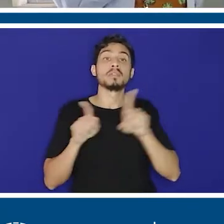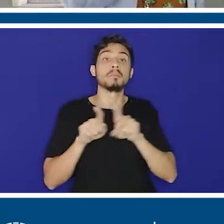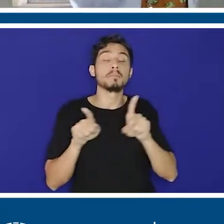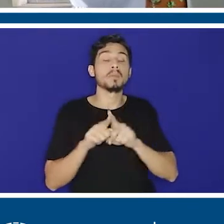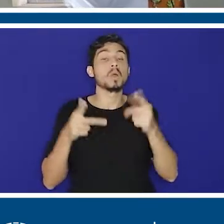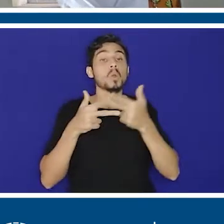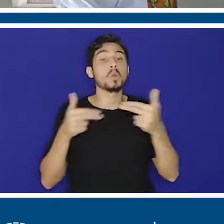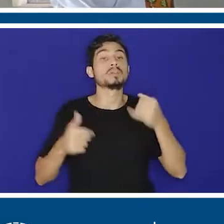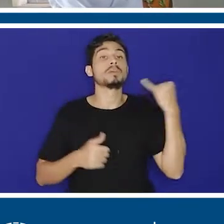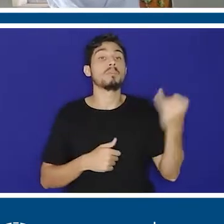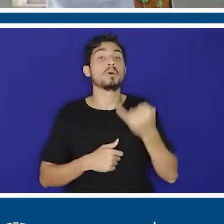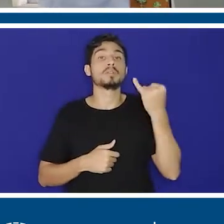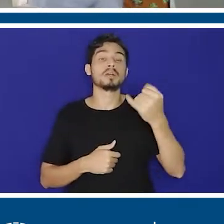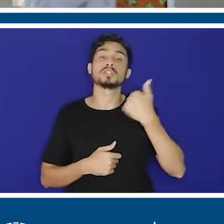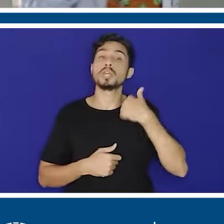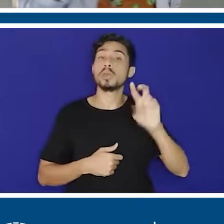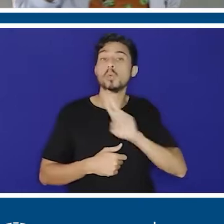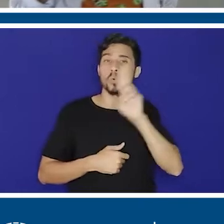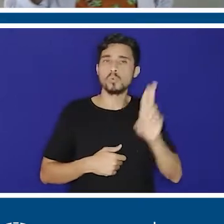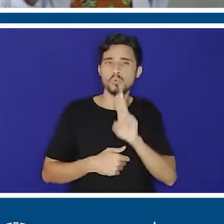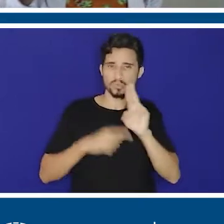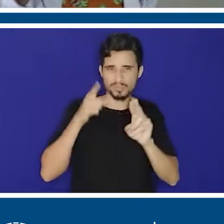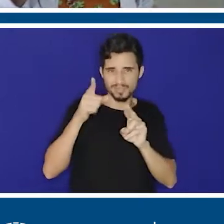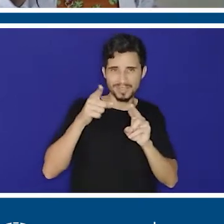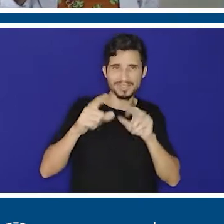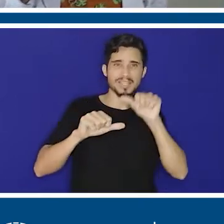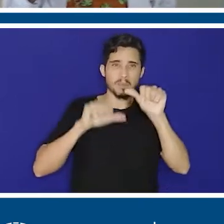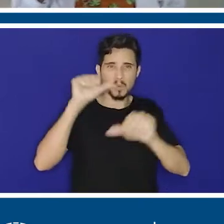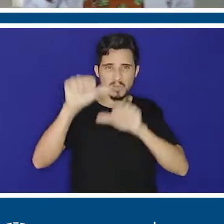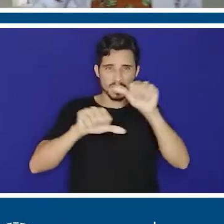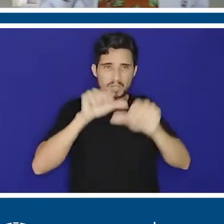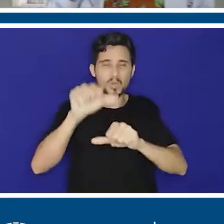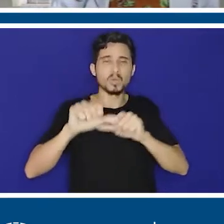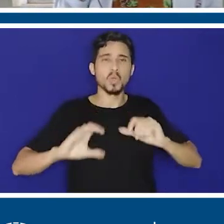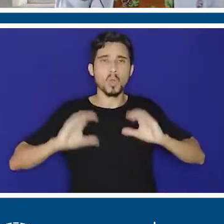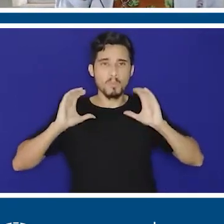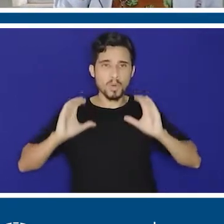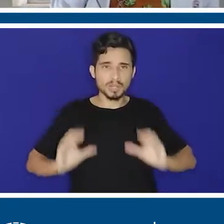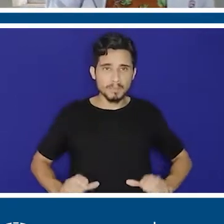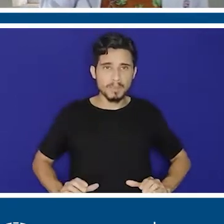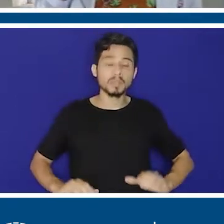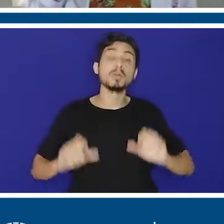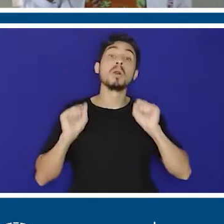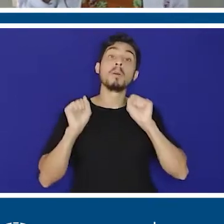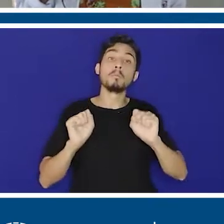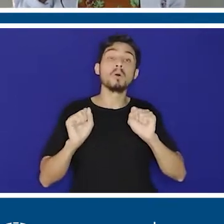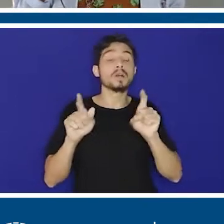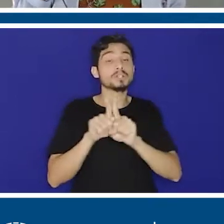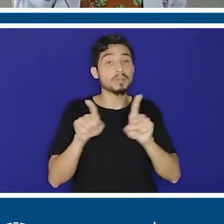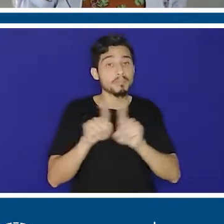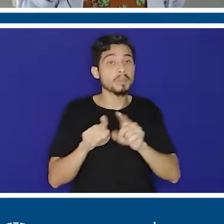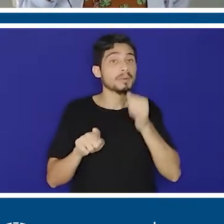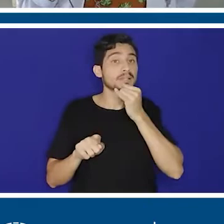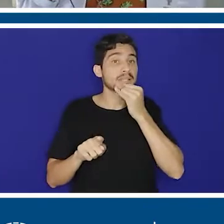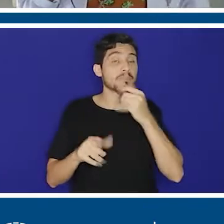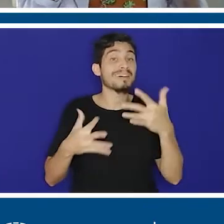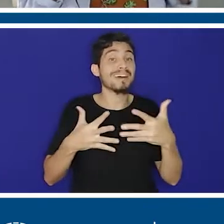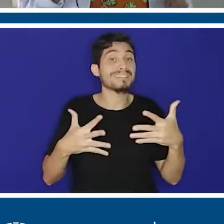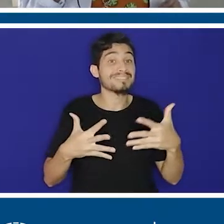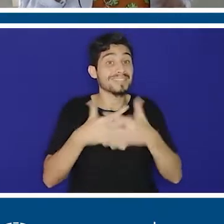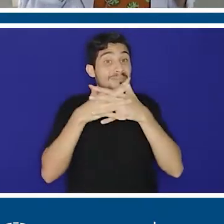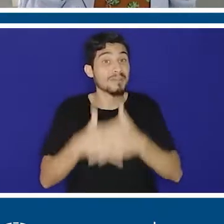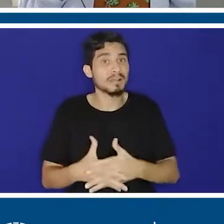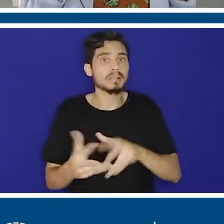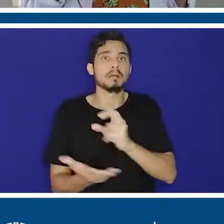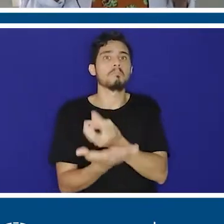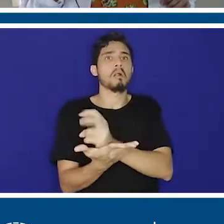questão importante quando eu uso os moduladores do comportamento. Eles podem deflagrar a crise convulsiva. Por isso que a gente sempre